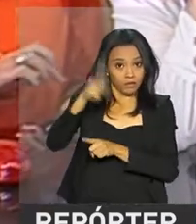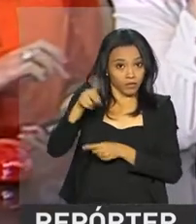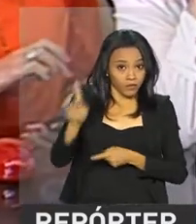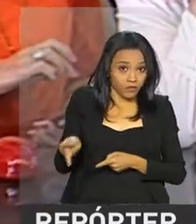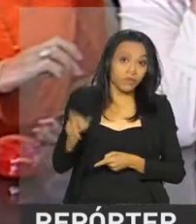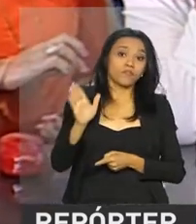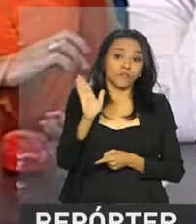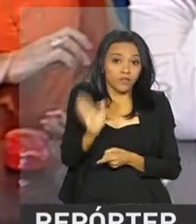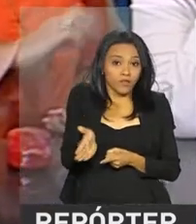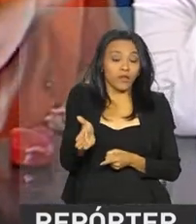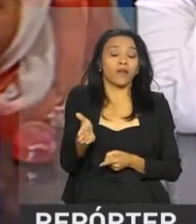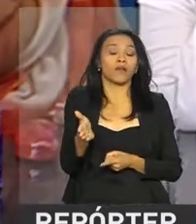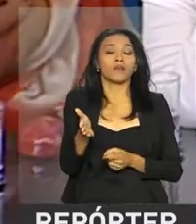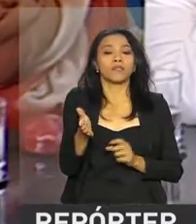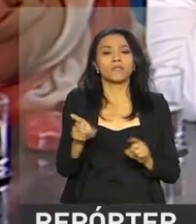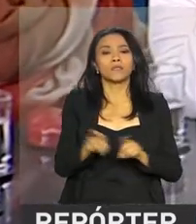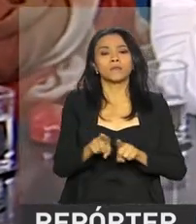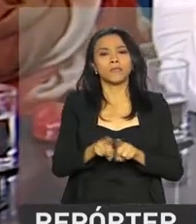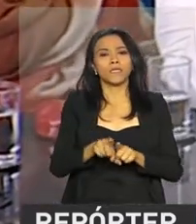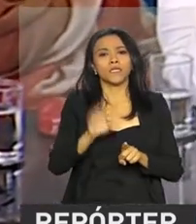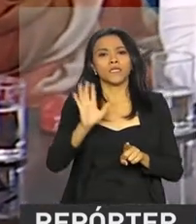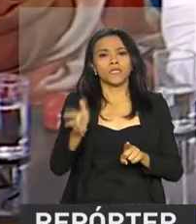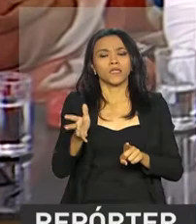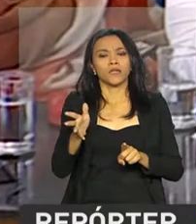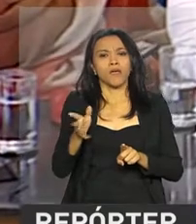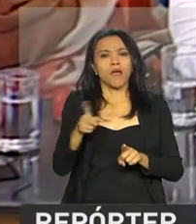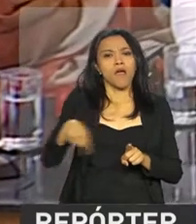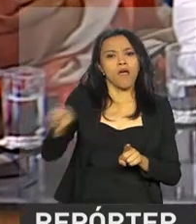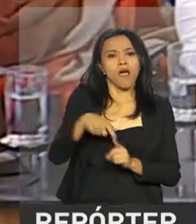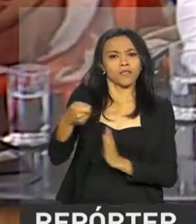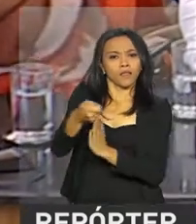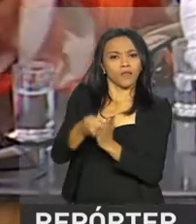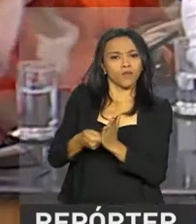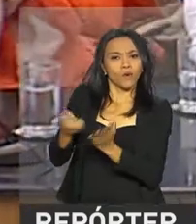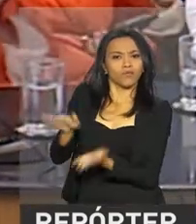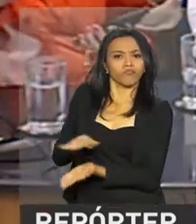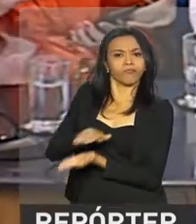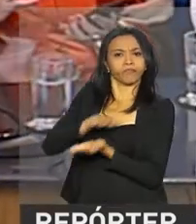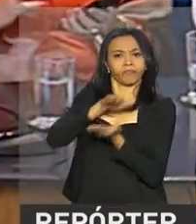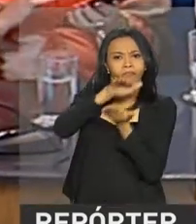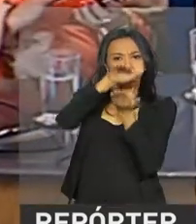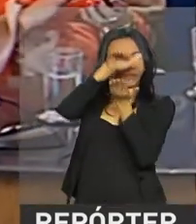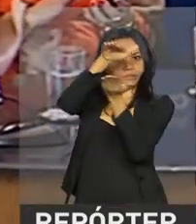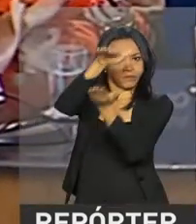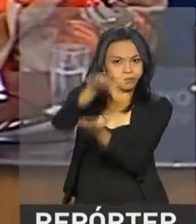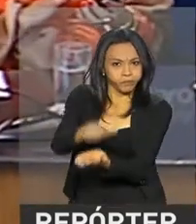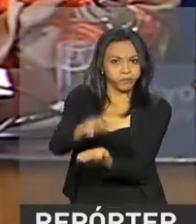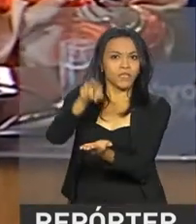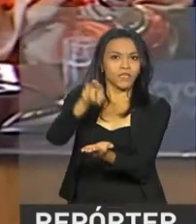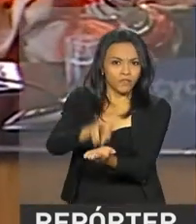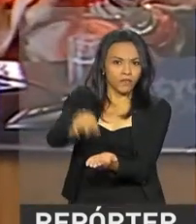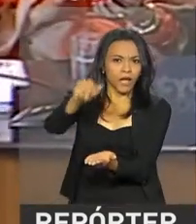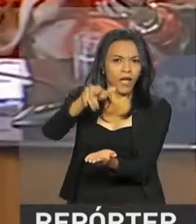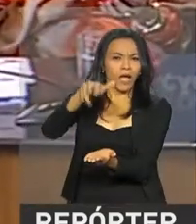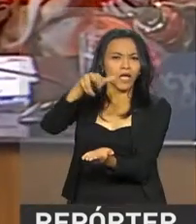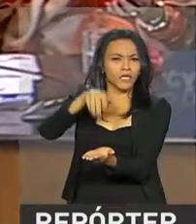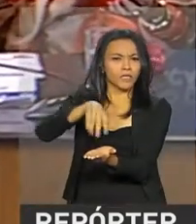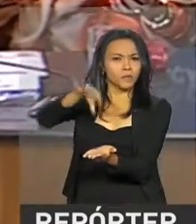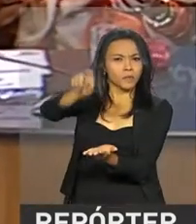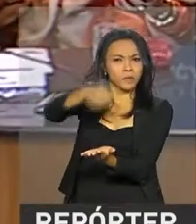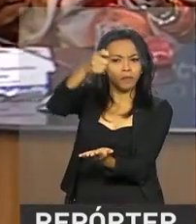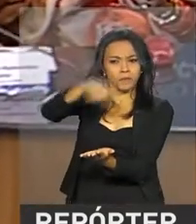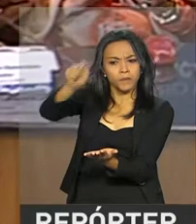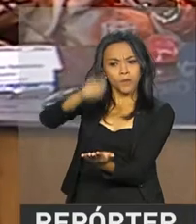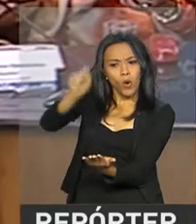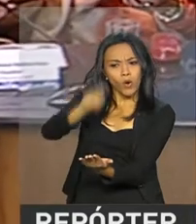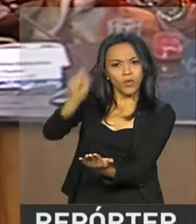Operação Reversa, que já levou as redações para o consórcio, que digitaliza todas elas e faz a